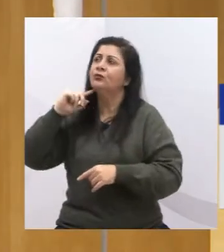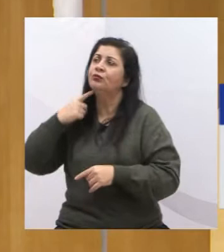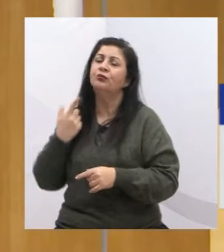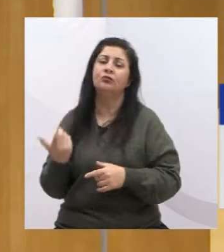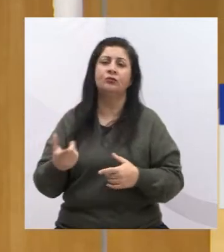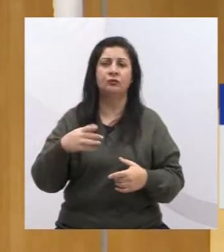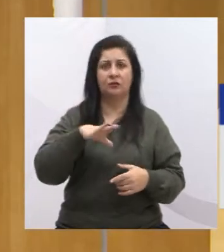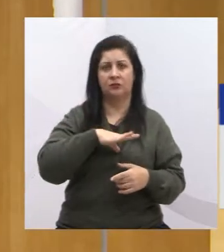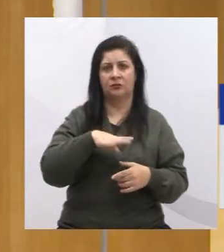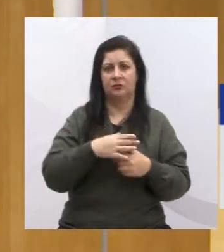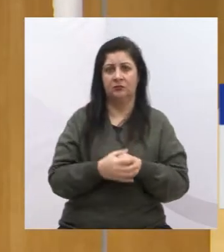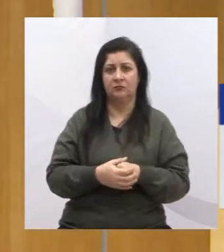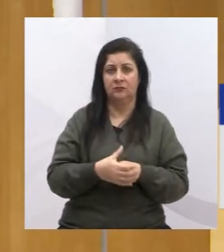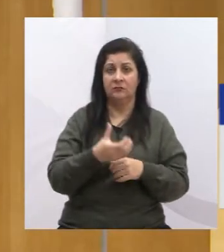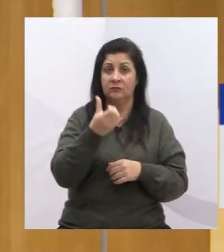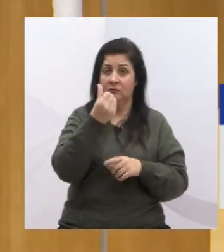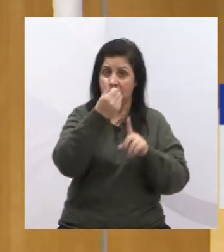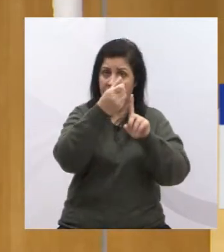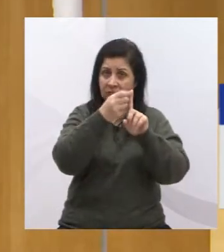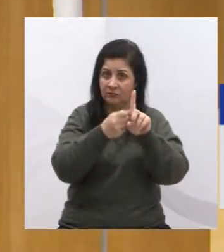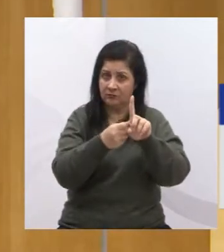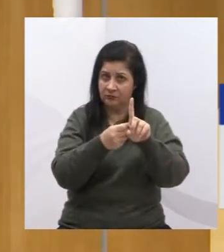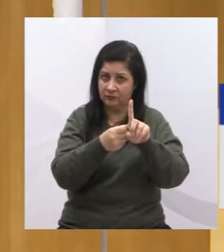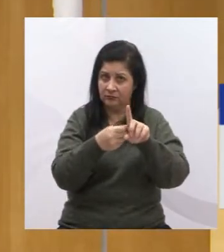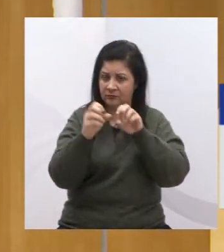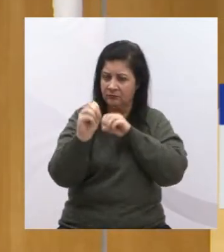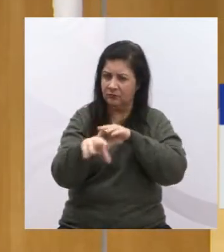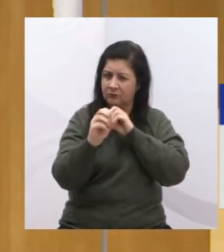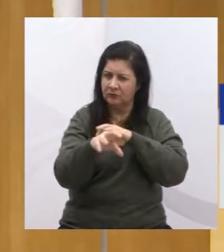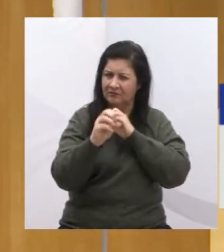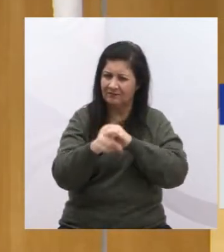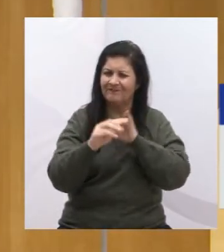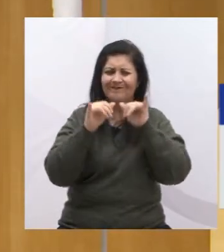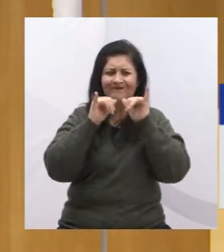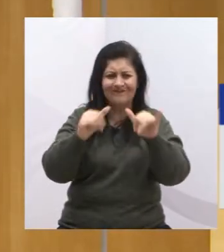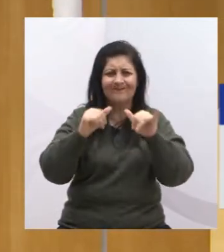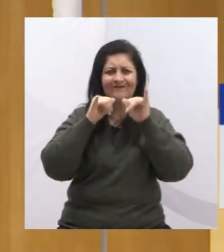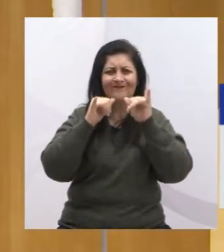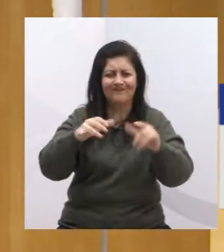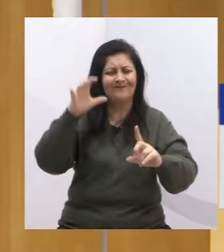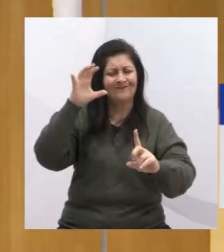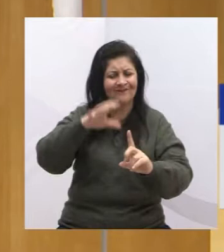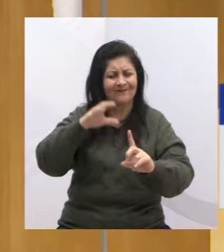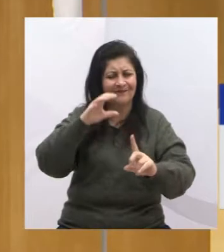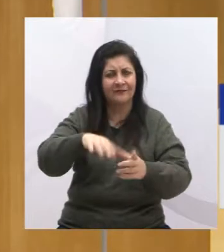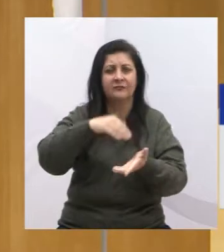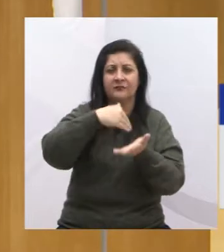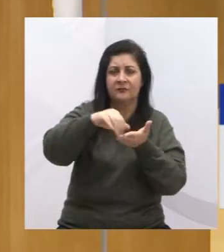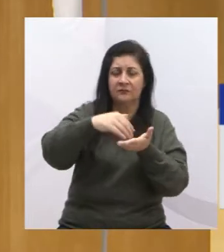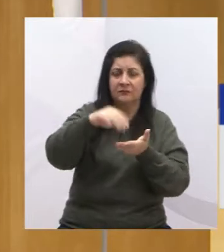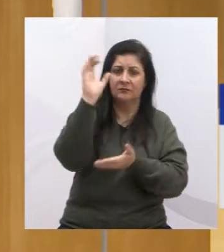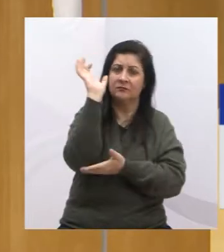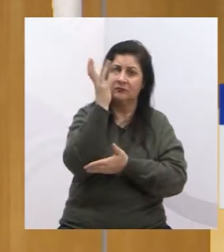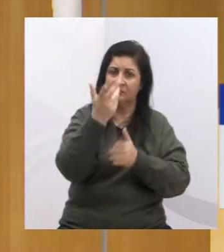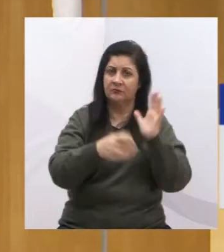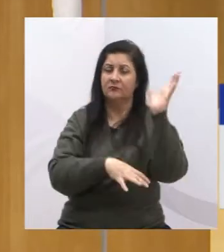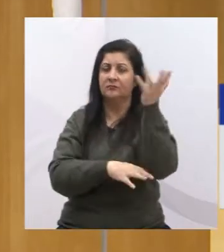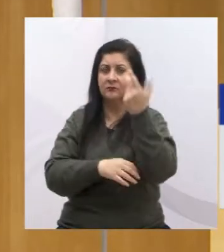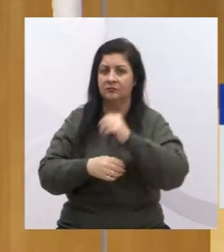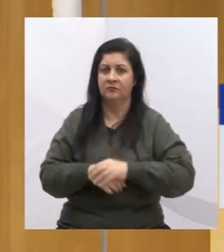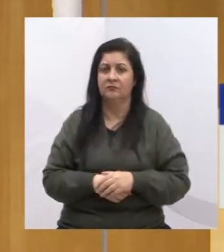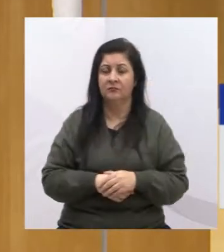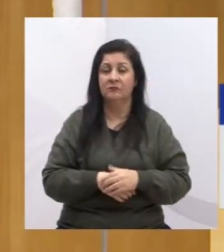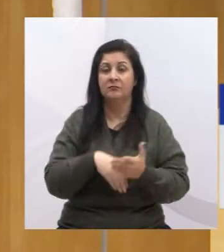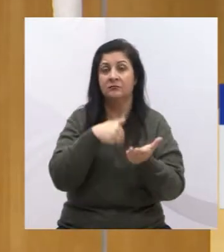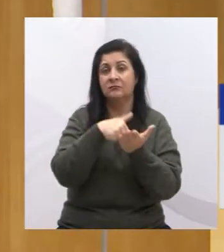pessoas. Então, serão 6 meses de educação maciça, Sazak, feita pela Secretaria de Meio Ambiente. E a